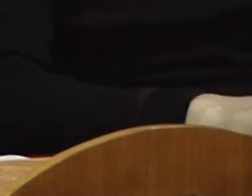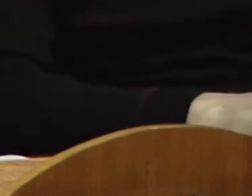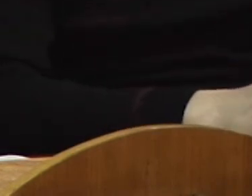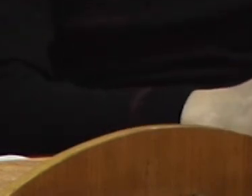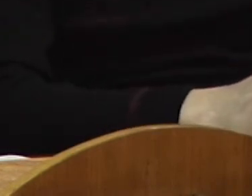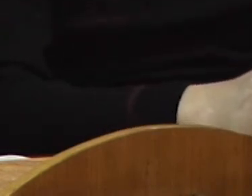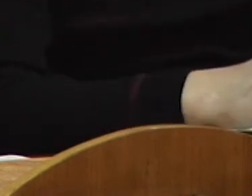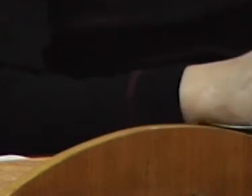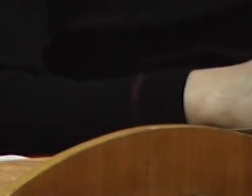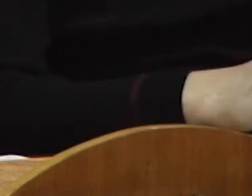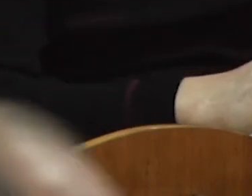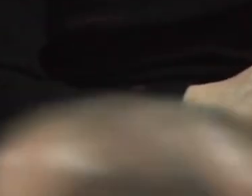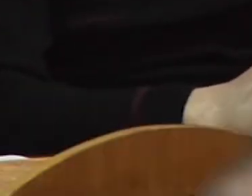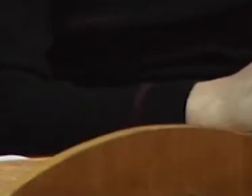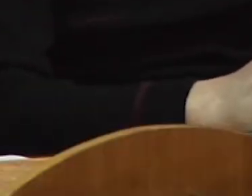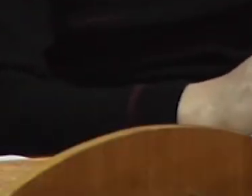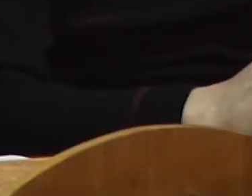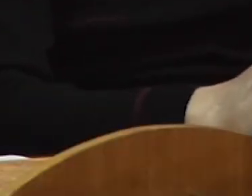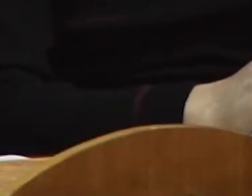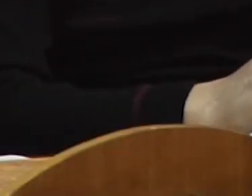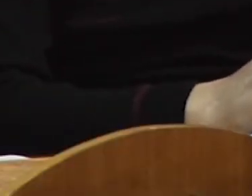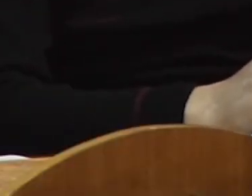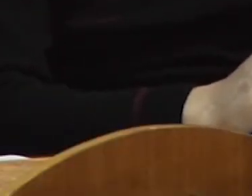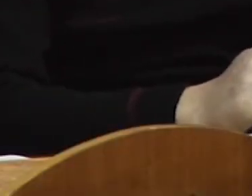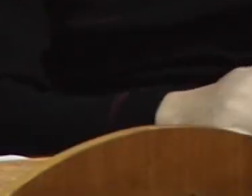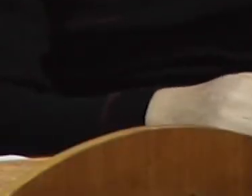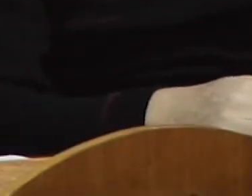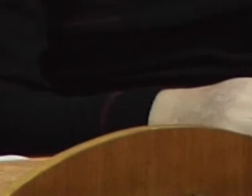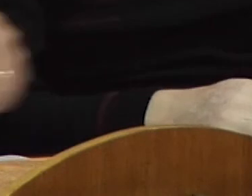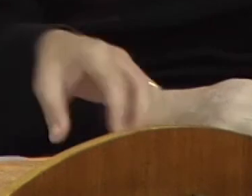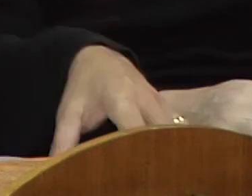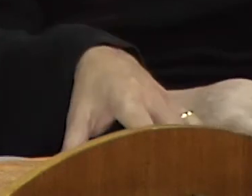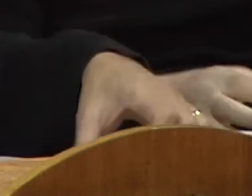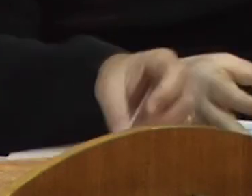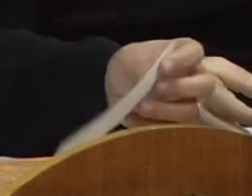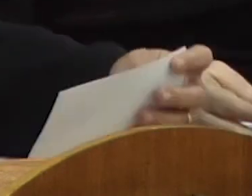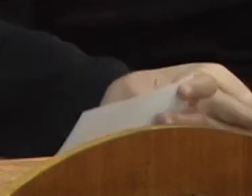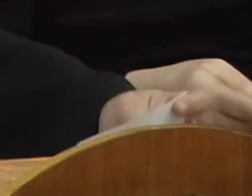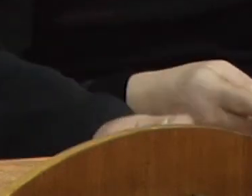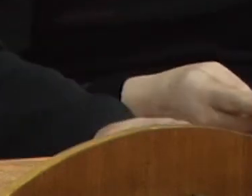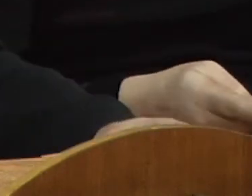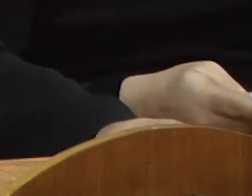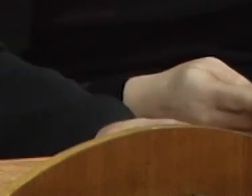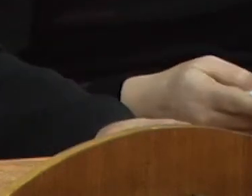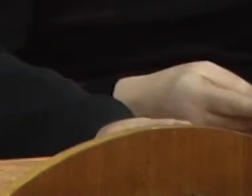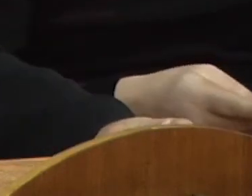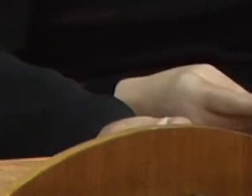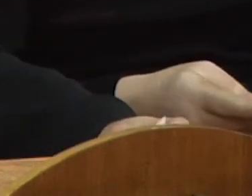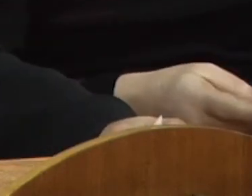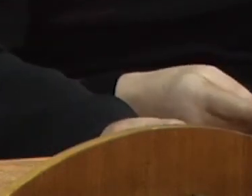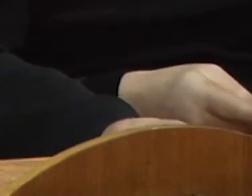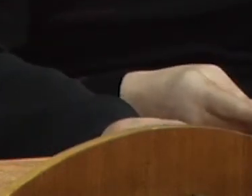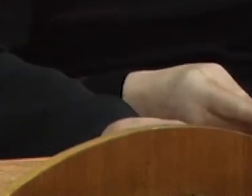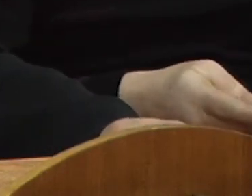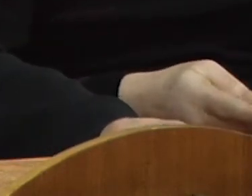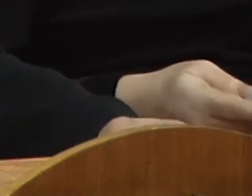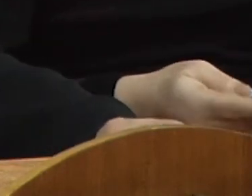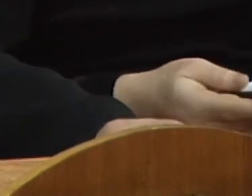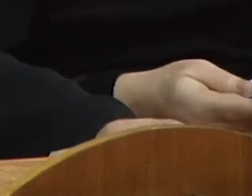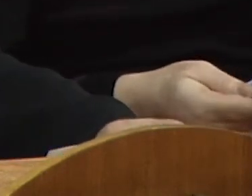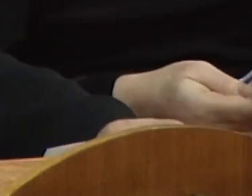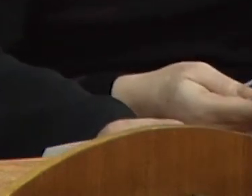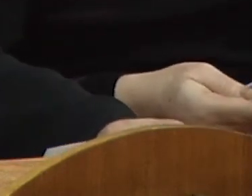colega vereador André Jukoski para as explicações pessoais. Aproveitando aqui, para lembrar um